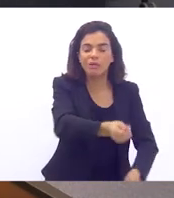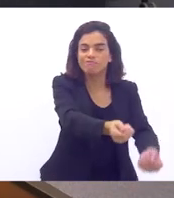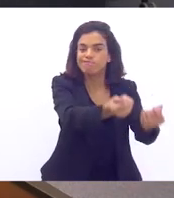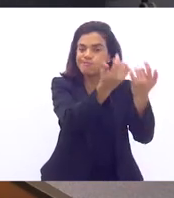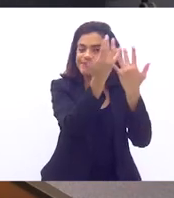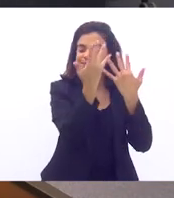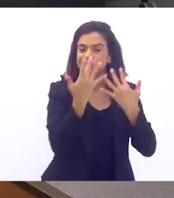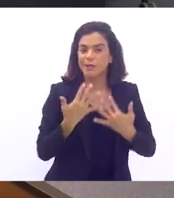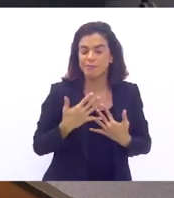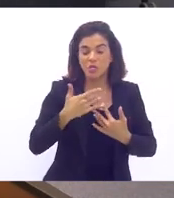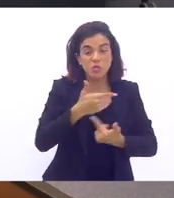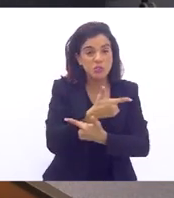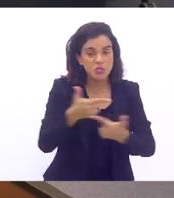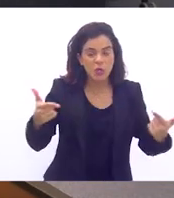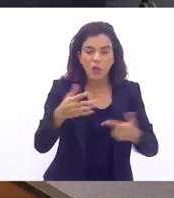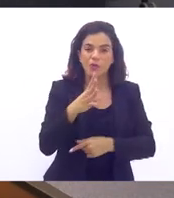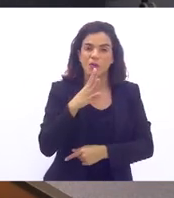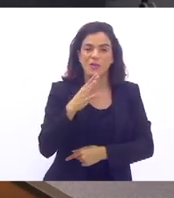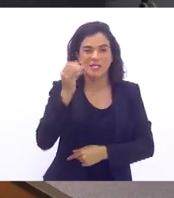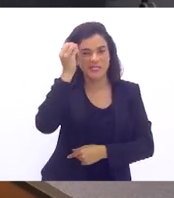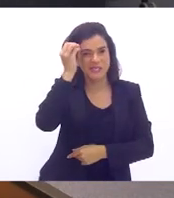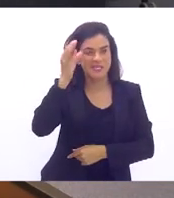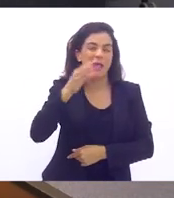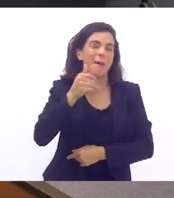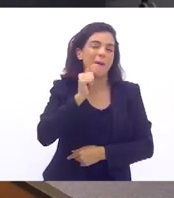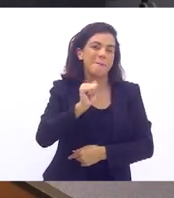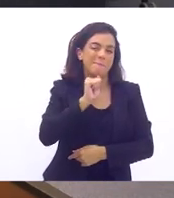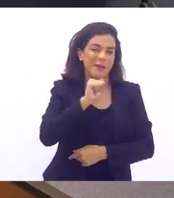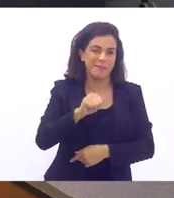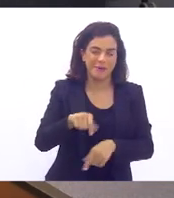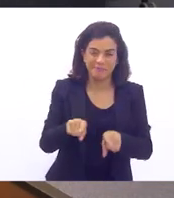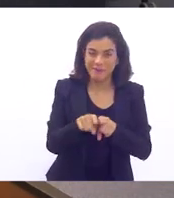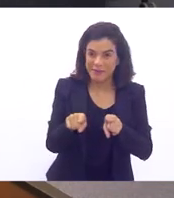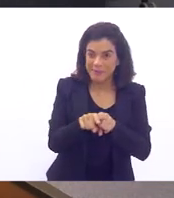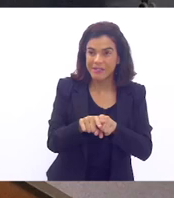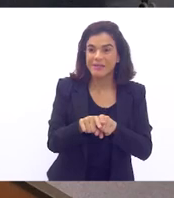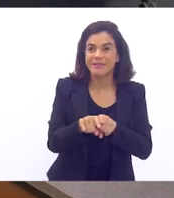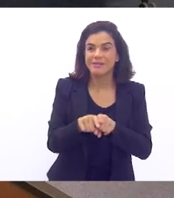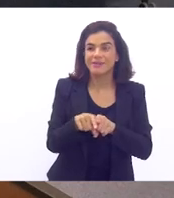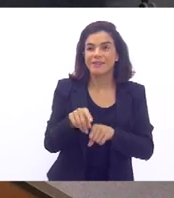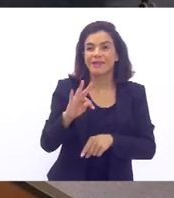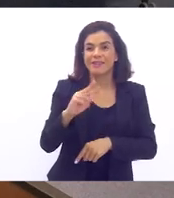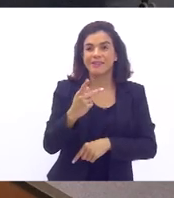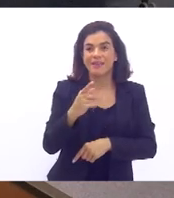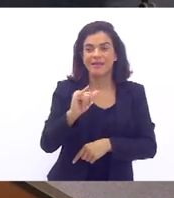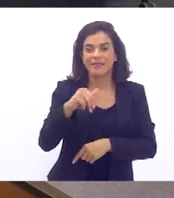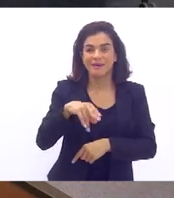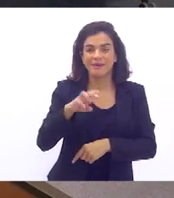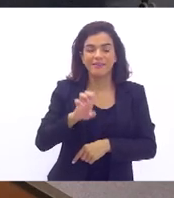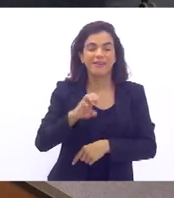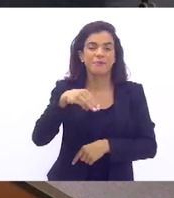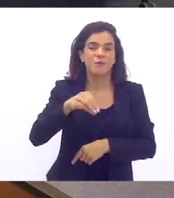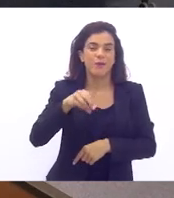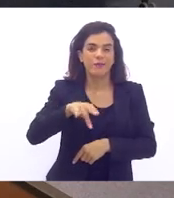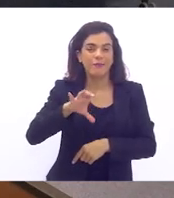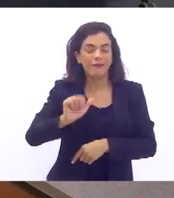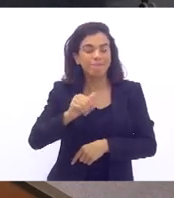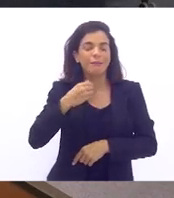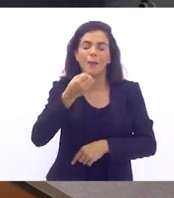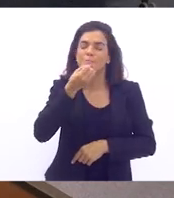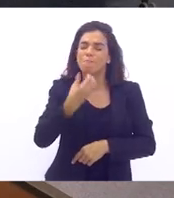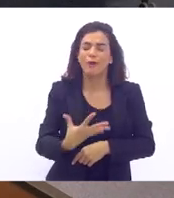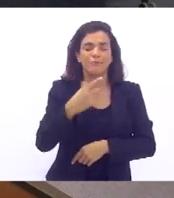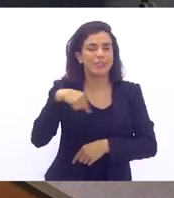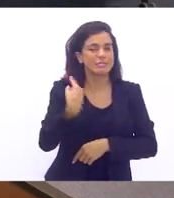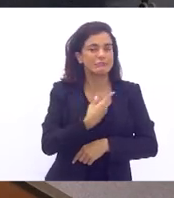sorte de ter conhecido a mama ter conhecido a Monica de ter conhecido a Taiane entre outras mães e queria só agradecer e dizer que é muito bom a gente